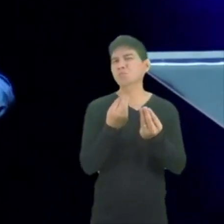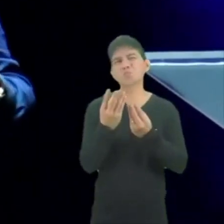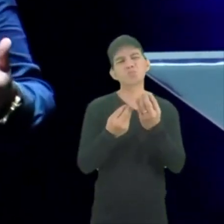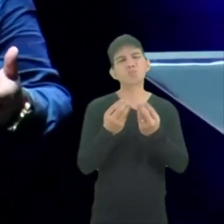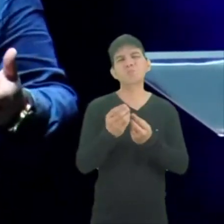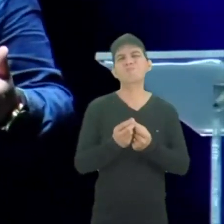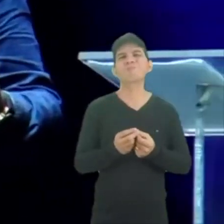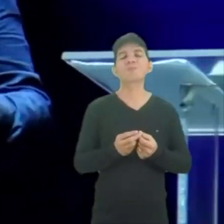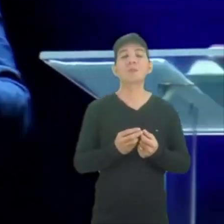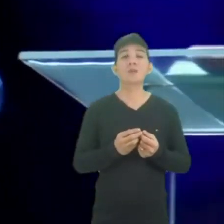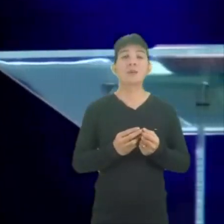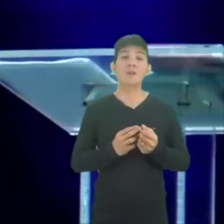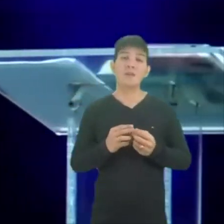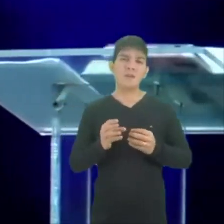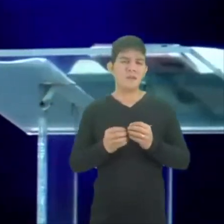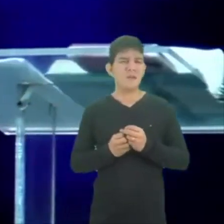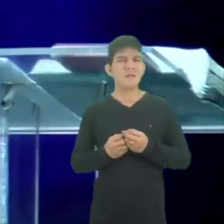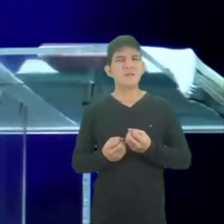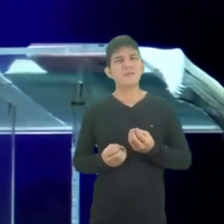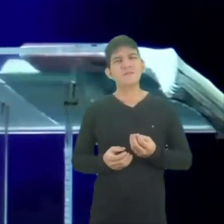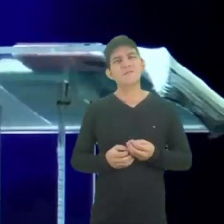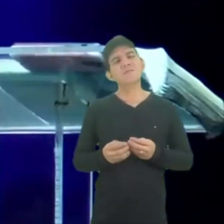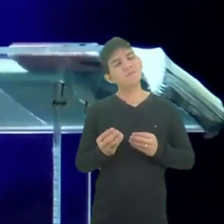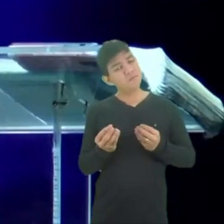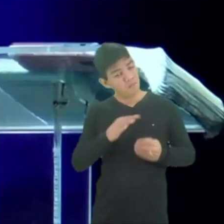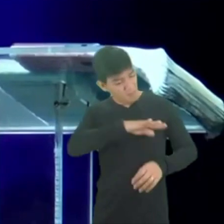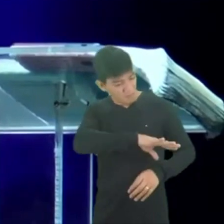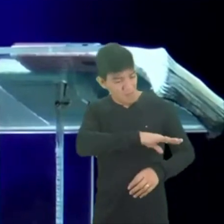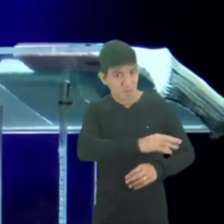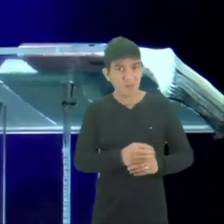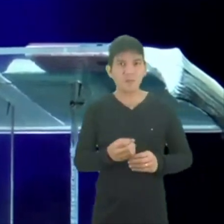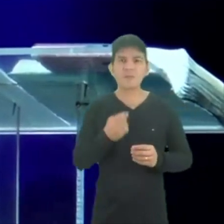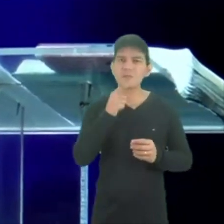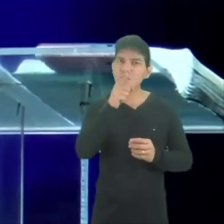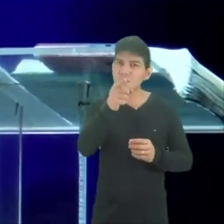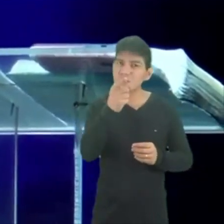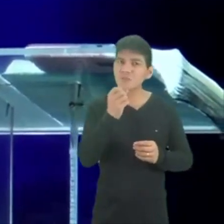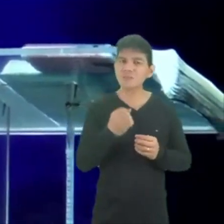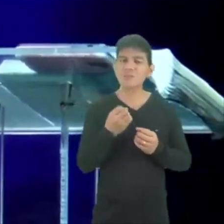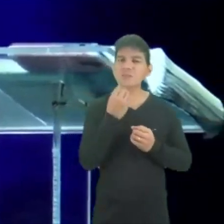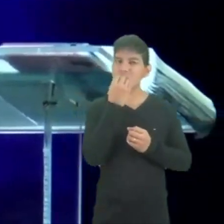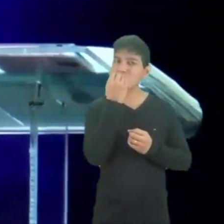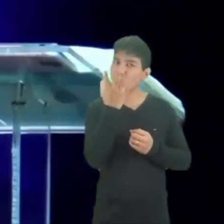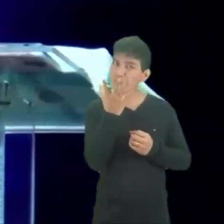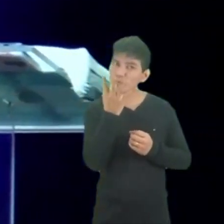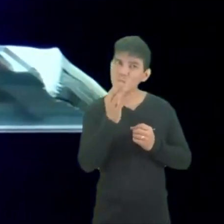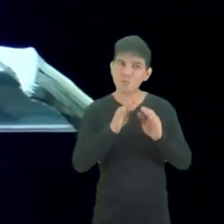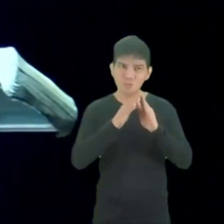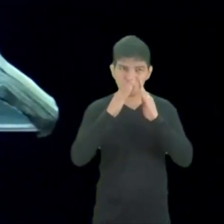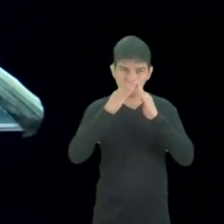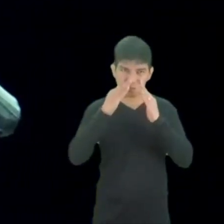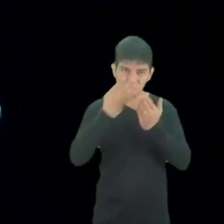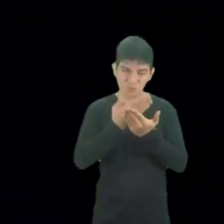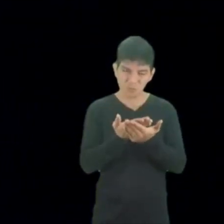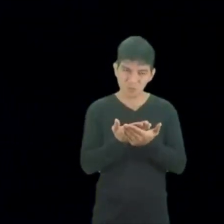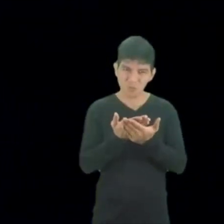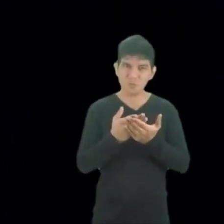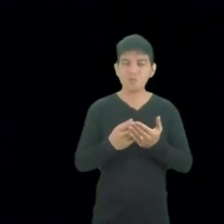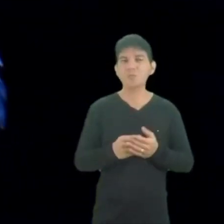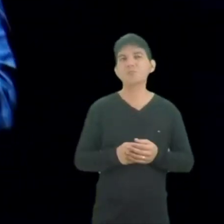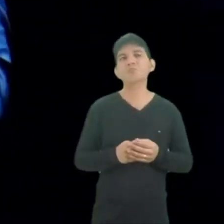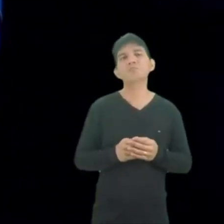ver com a criação dos filhos, como, por exemplo, você dar uma boa escola para o seu filho. Porém,